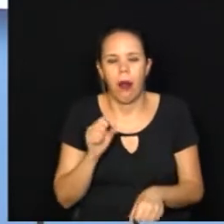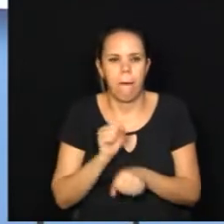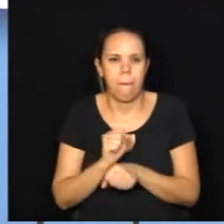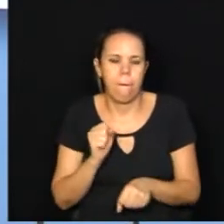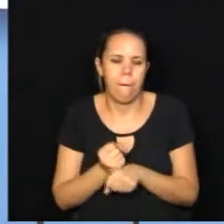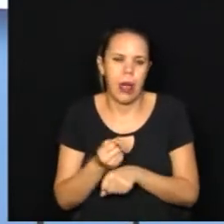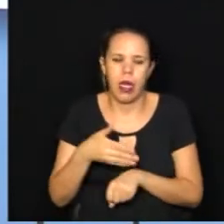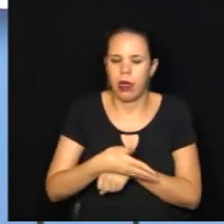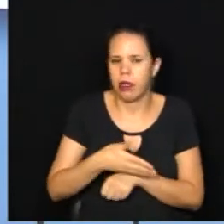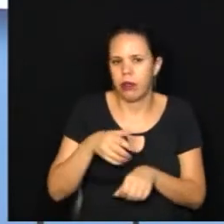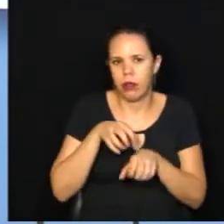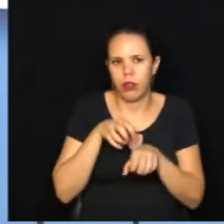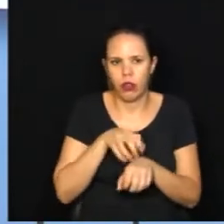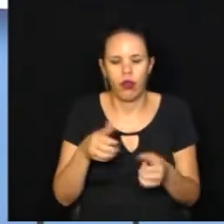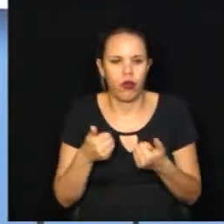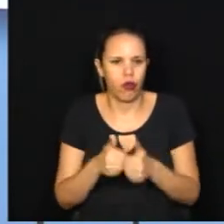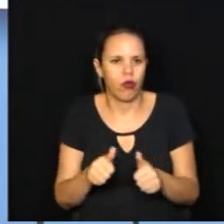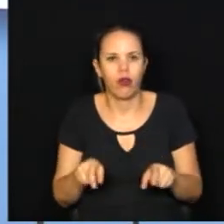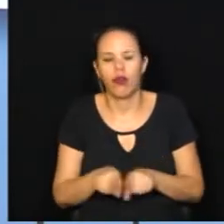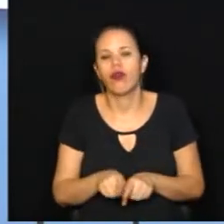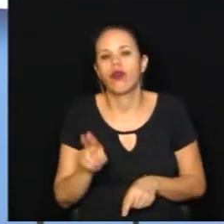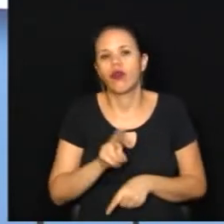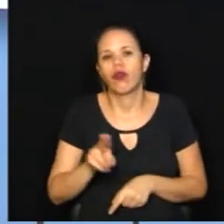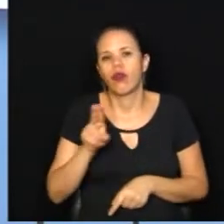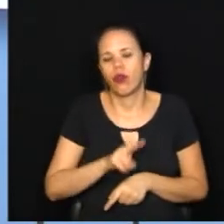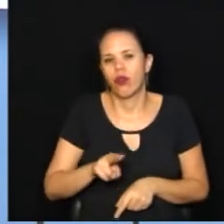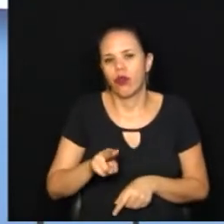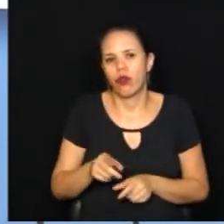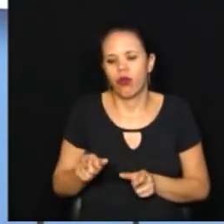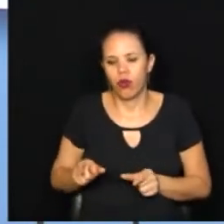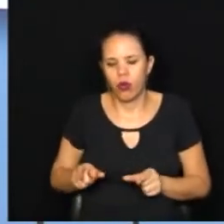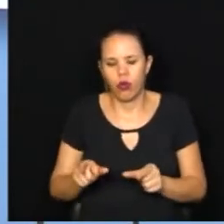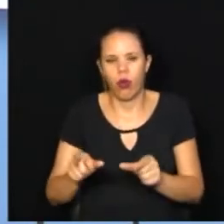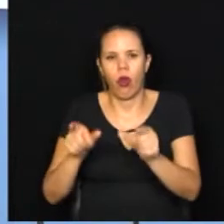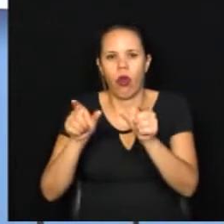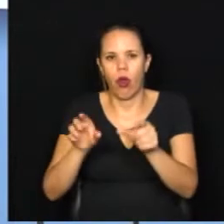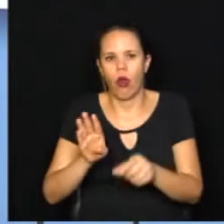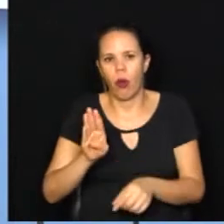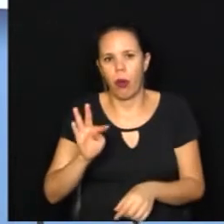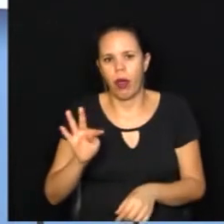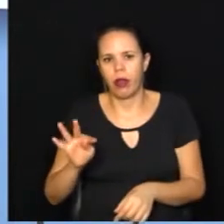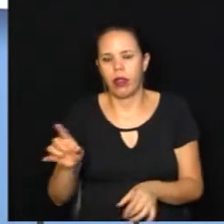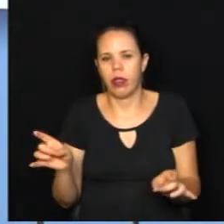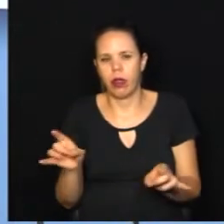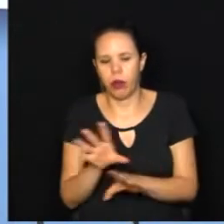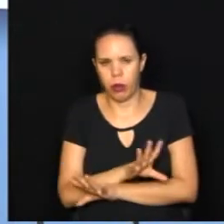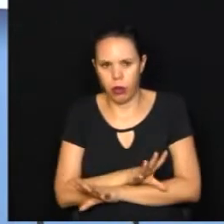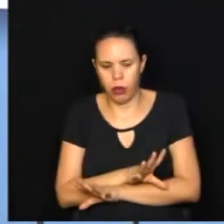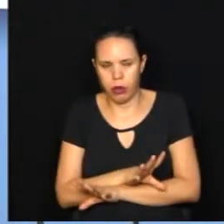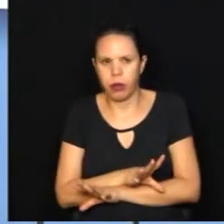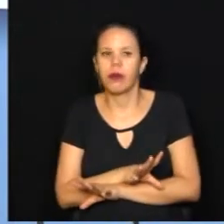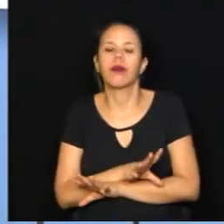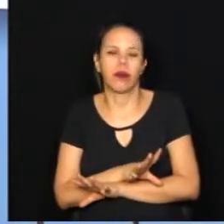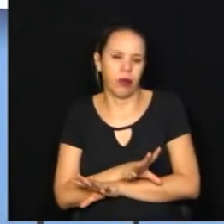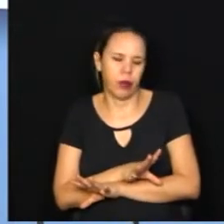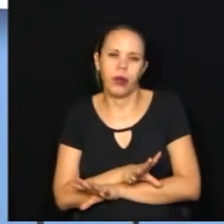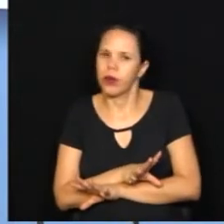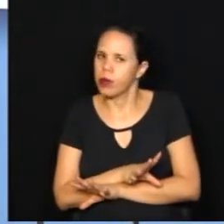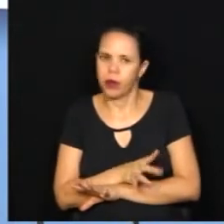programou desvios pelas avenidas Andrade Neves e Rua Sebastião de Souza e 11 de Agosto. Já no Jardim